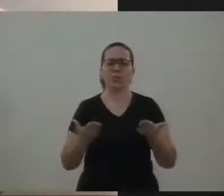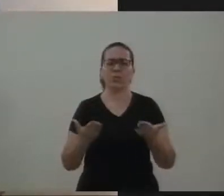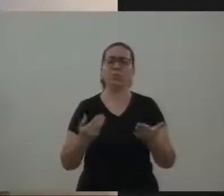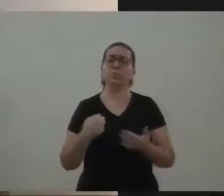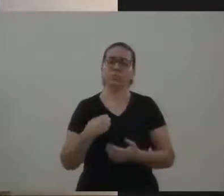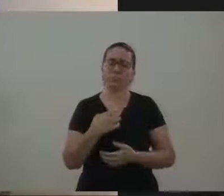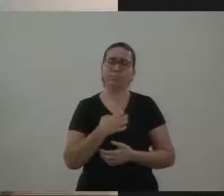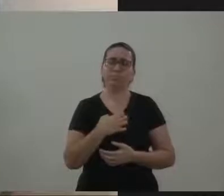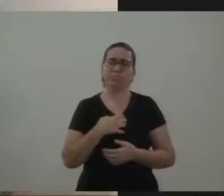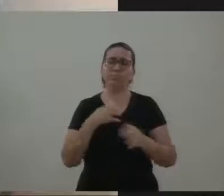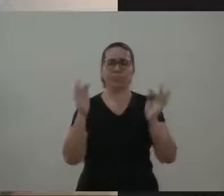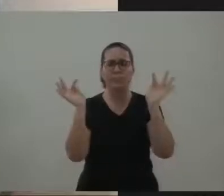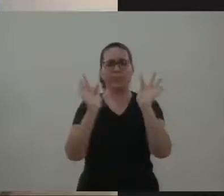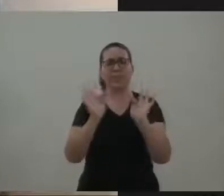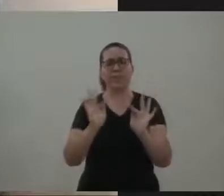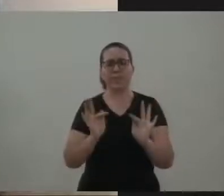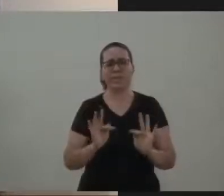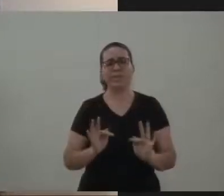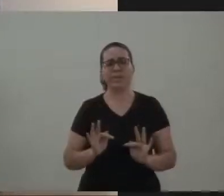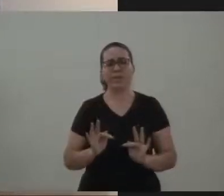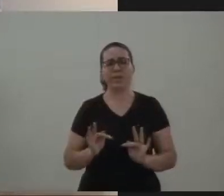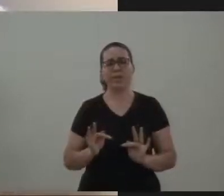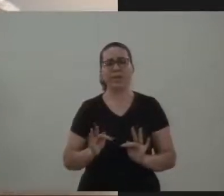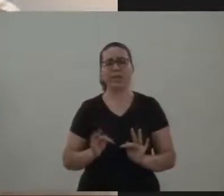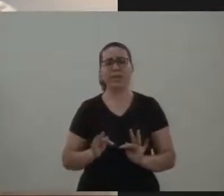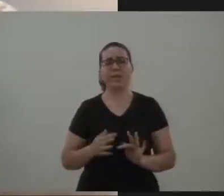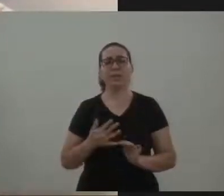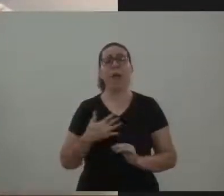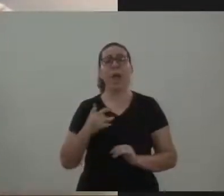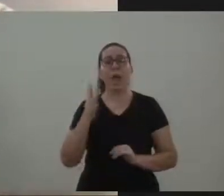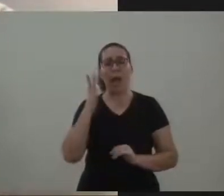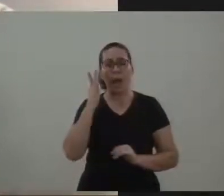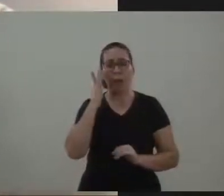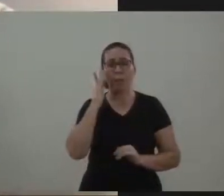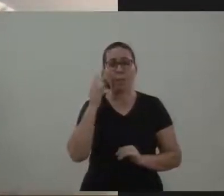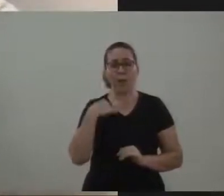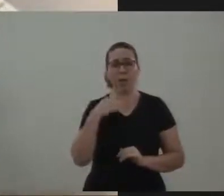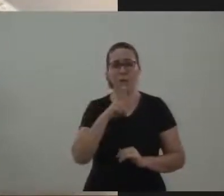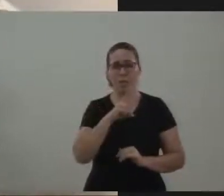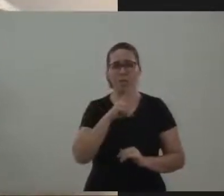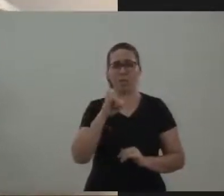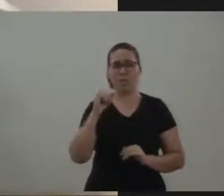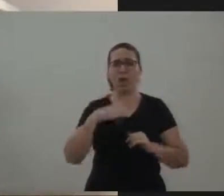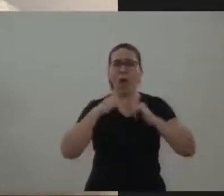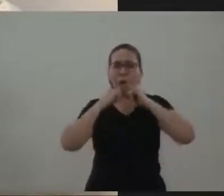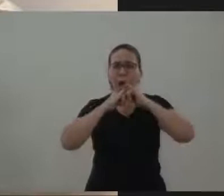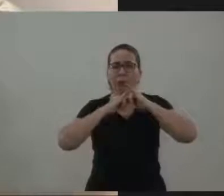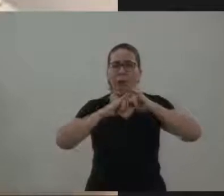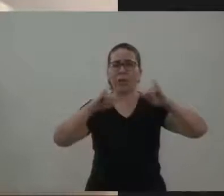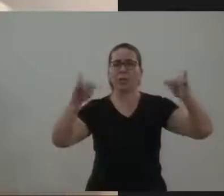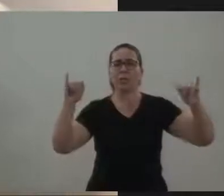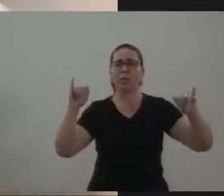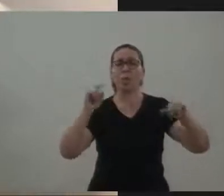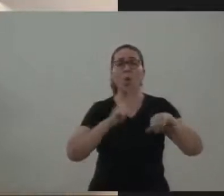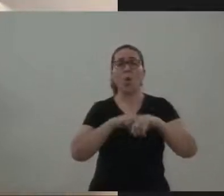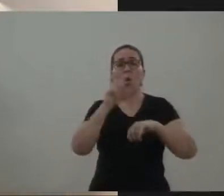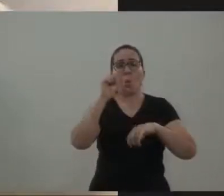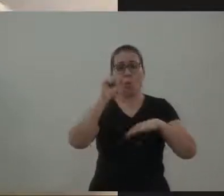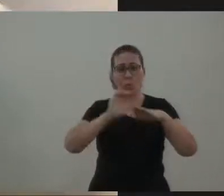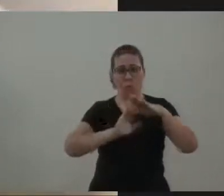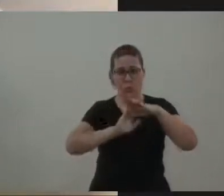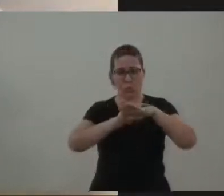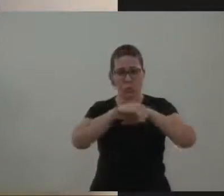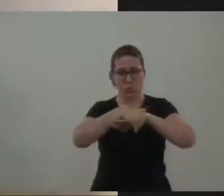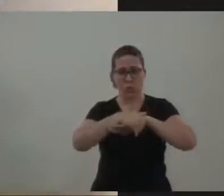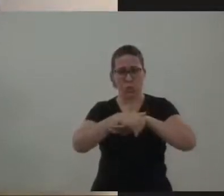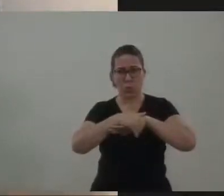muito feliz. Venho amanhã, tá? Eu vou estar anunciando a partir das 20 horas, tá?